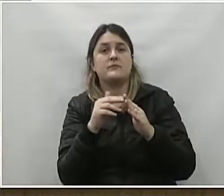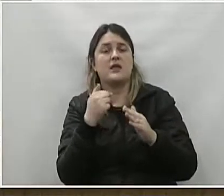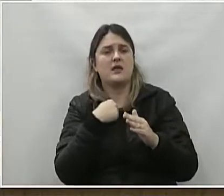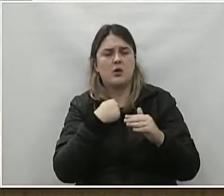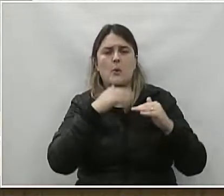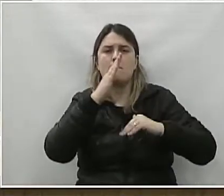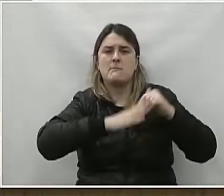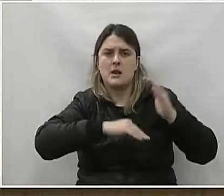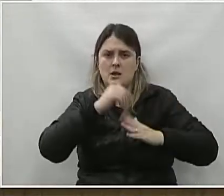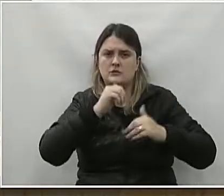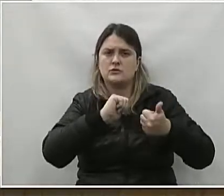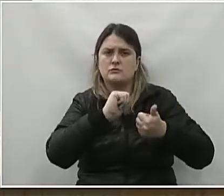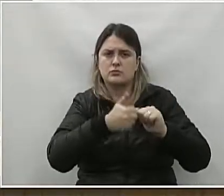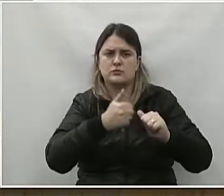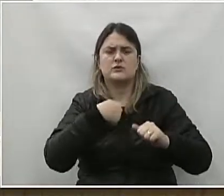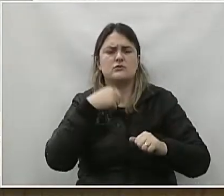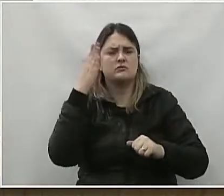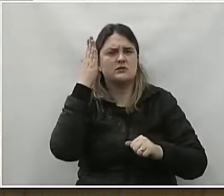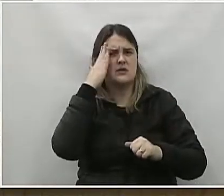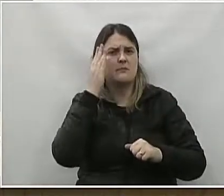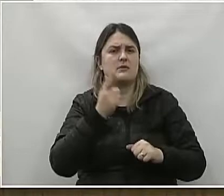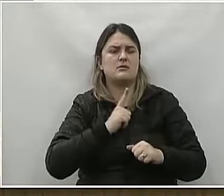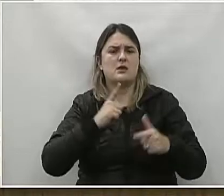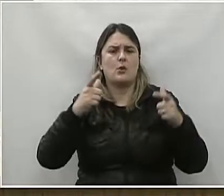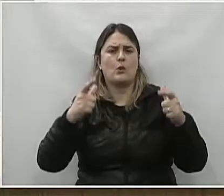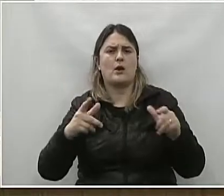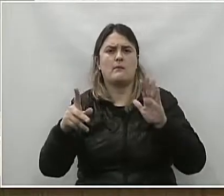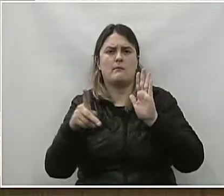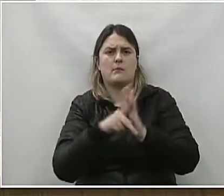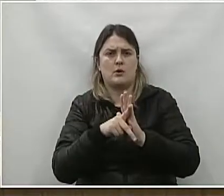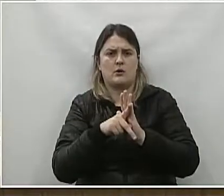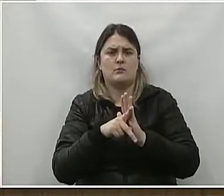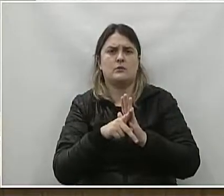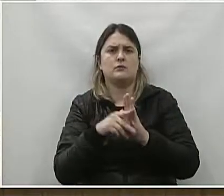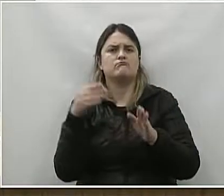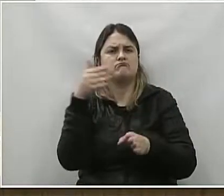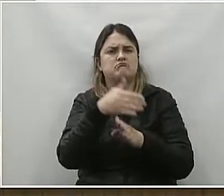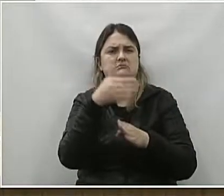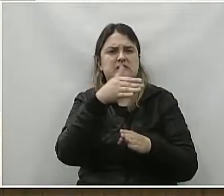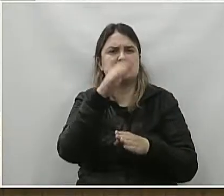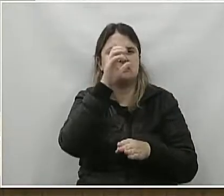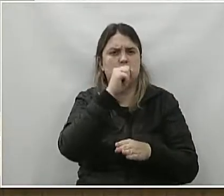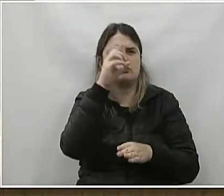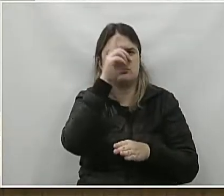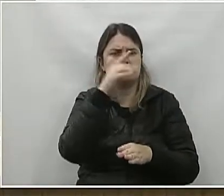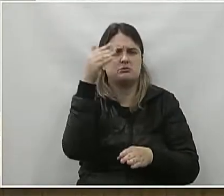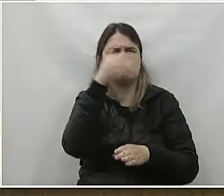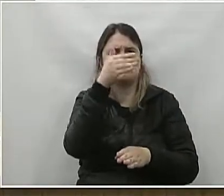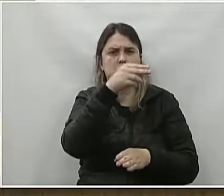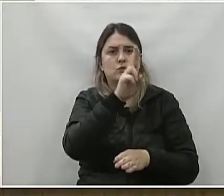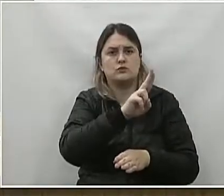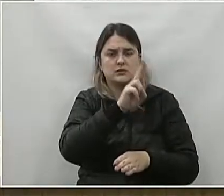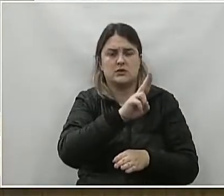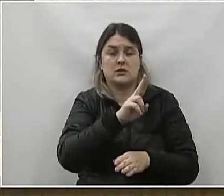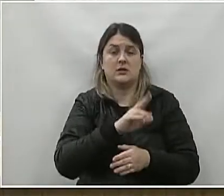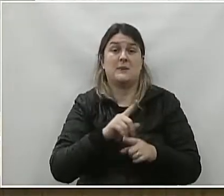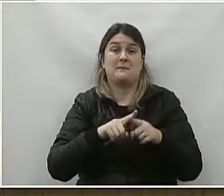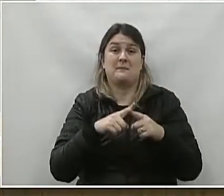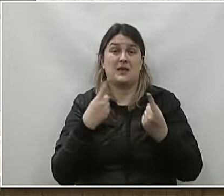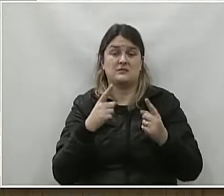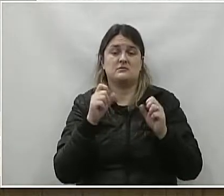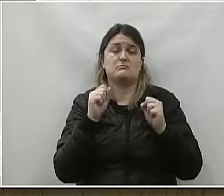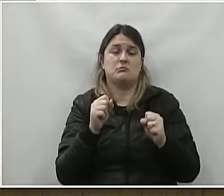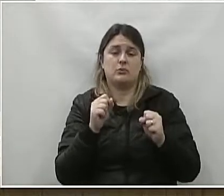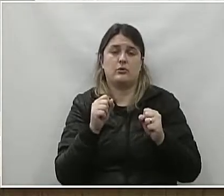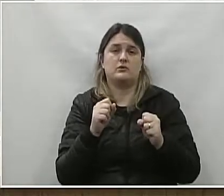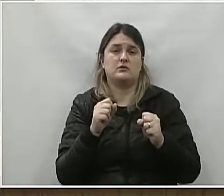desportista e sei o valor que é você ter o espaço ali sagrado de você ir nos finais de semana e usar. Mas podem